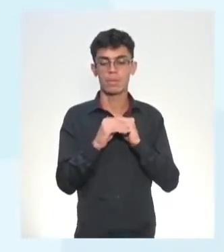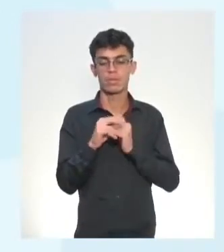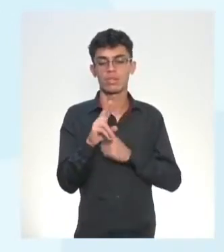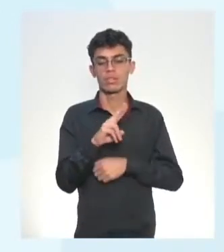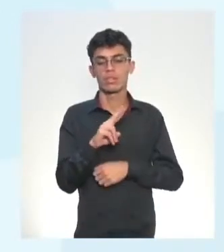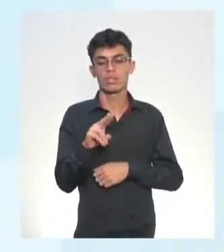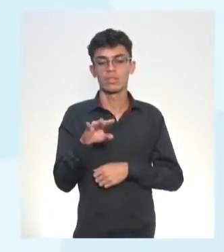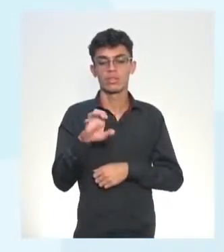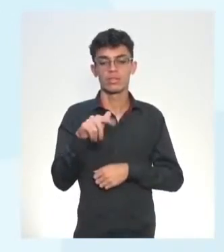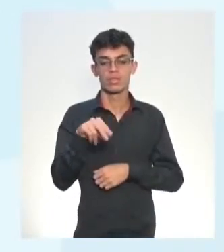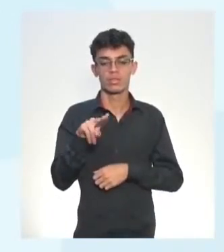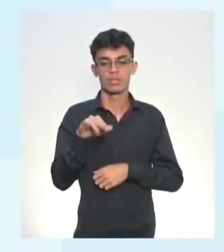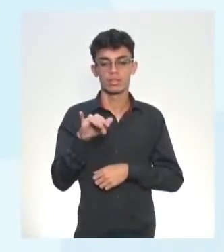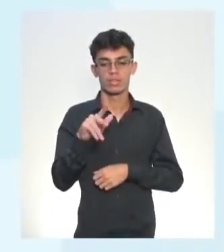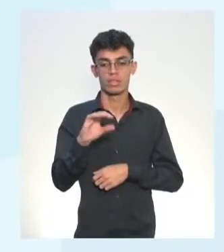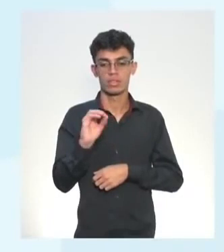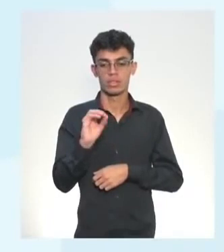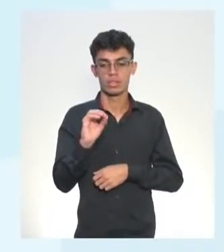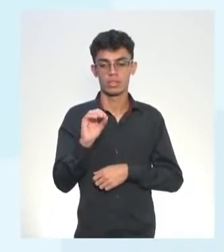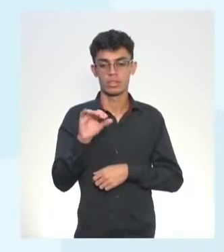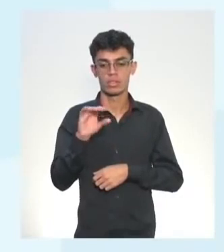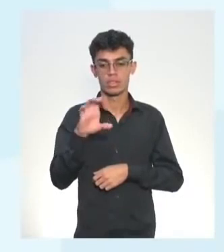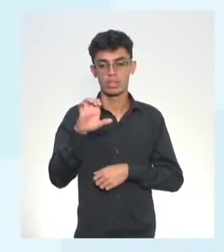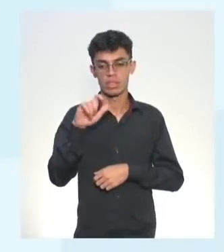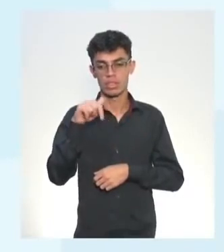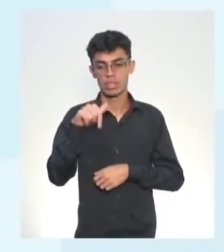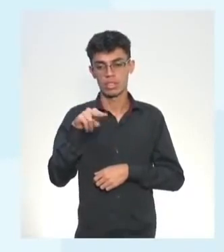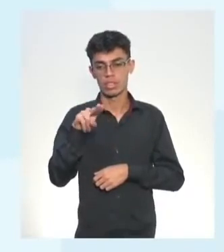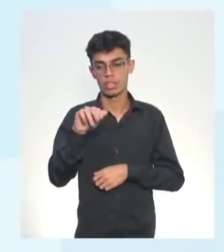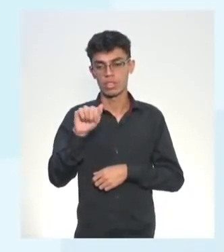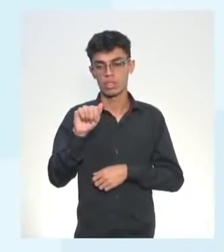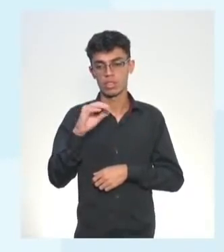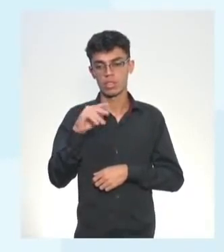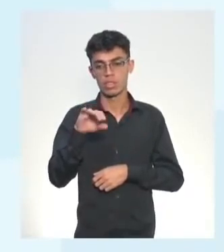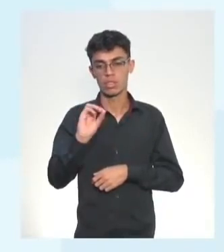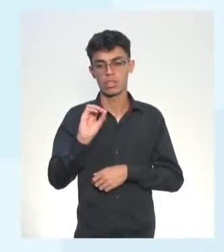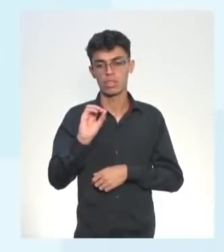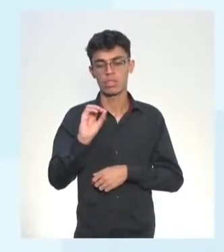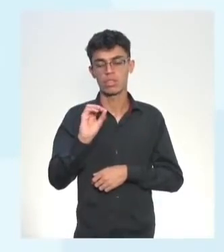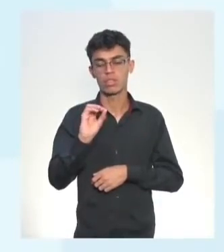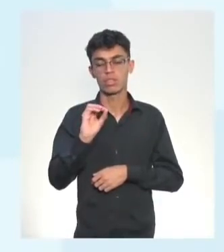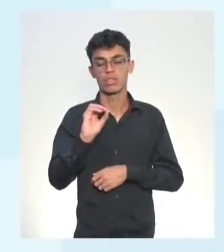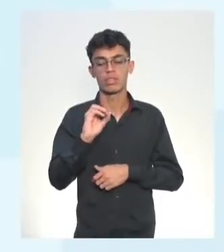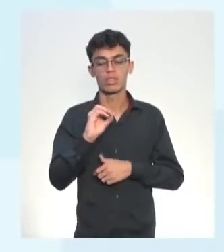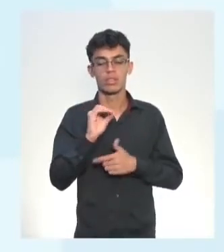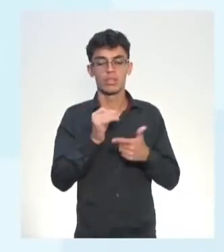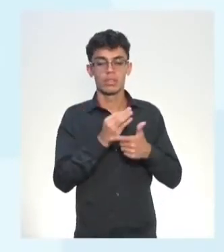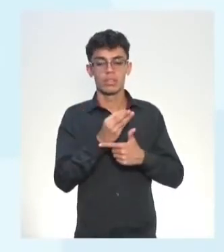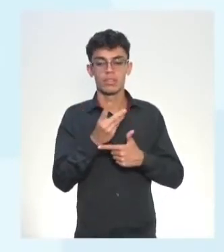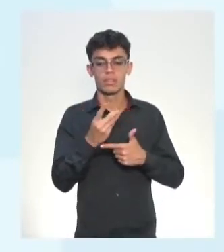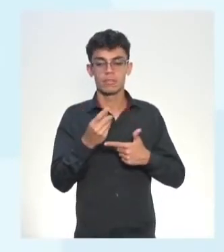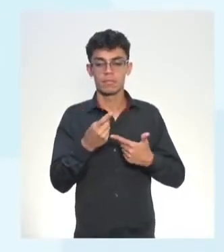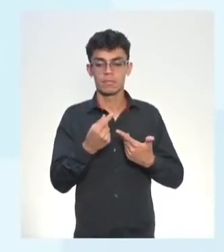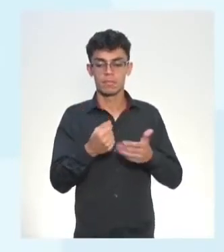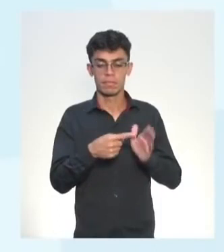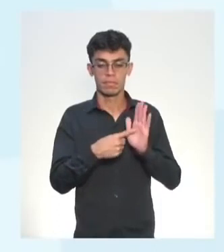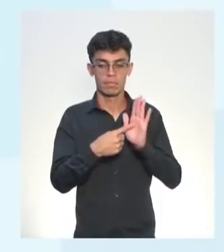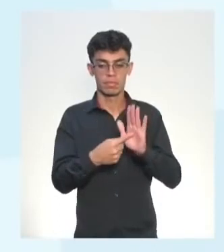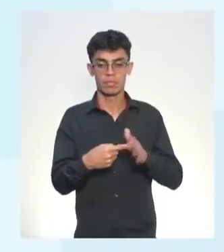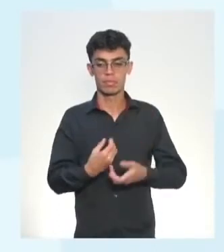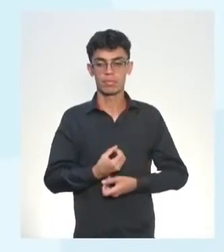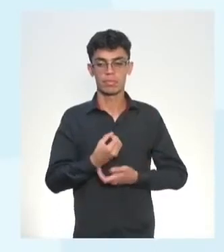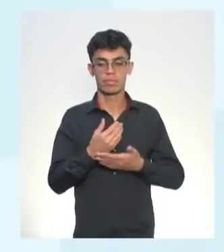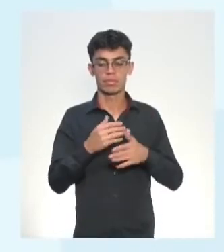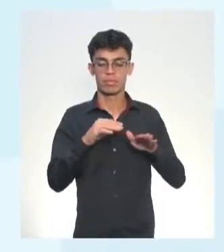de equação. Então, as equações são expressões algébricas que têm uma equivalência, que você pode comparar pelo símbolo